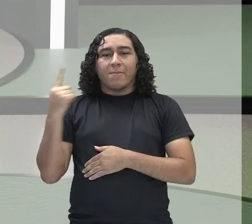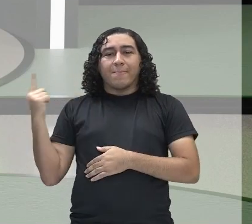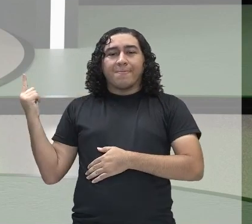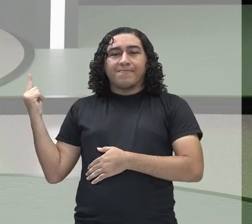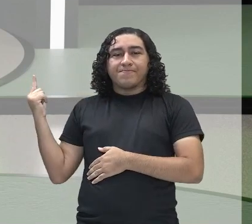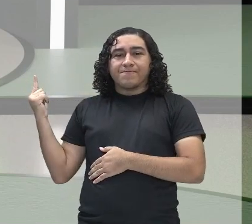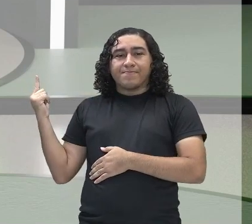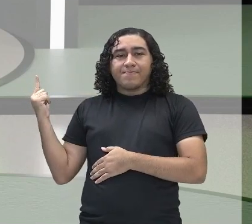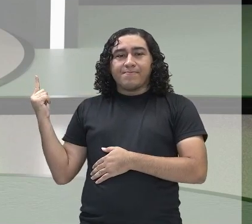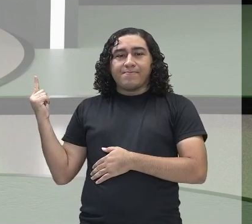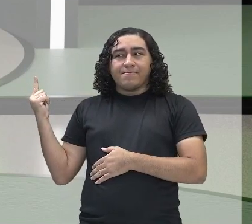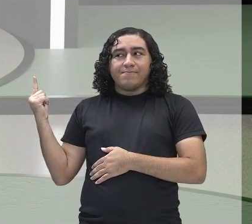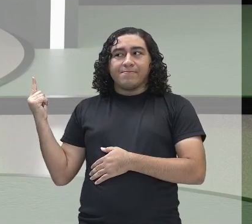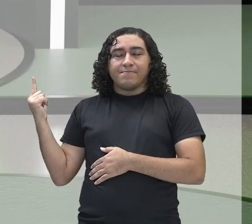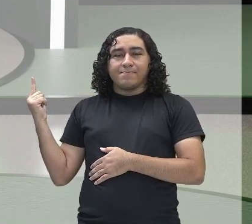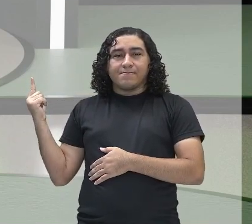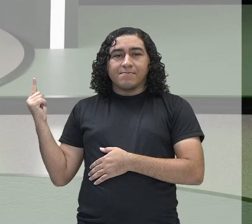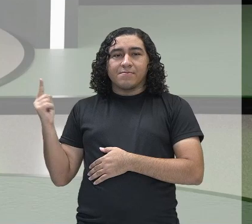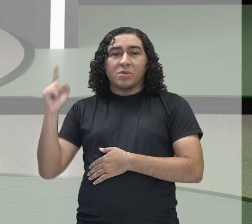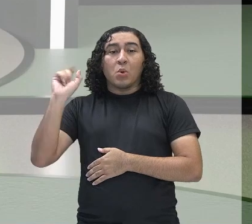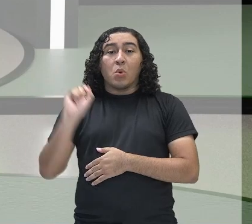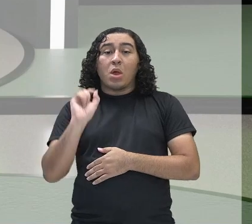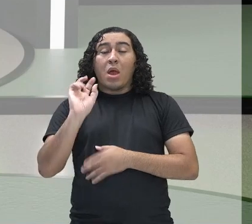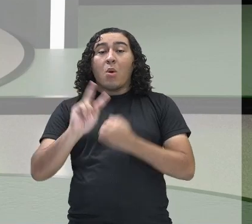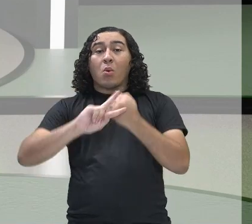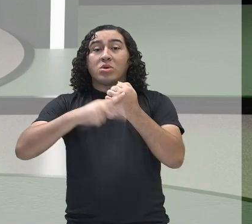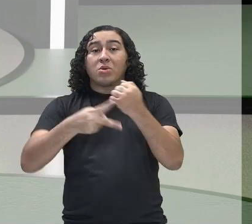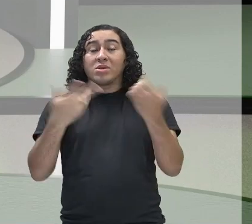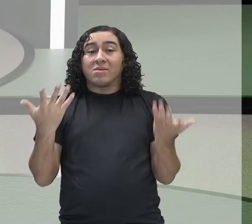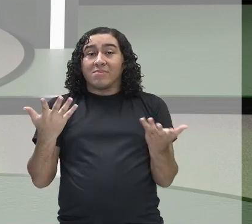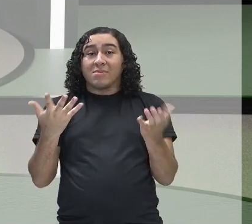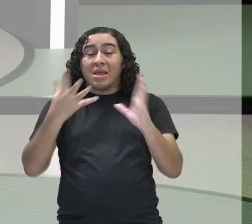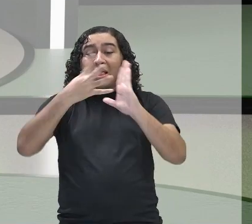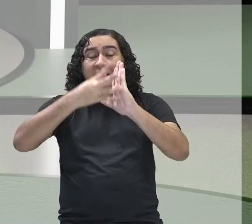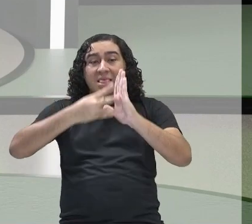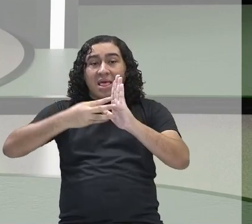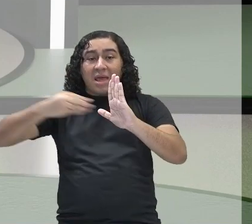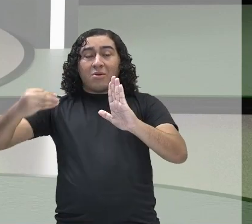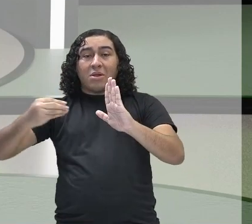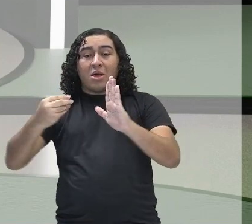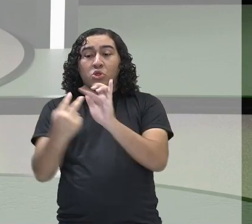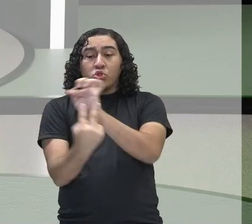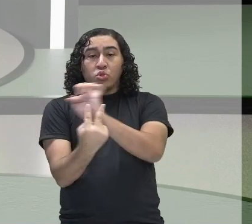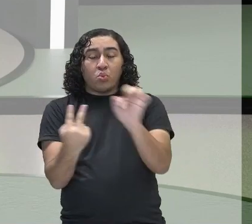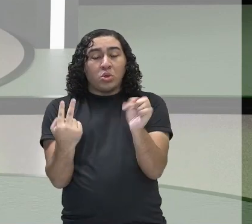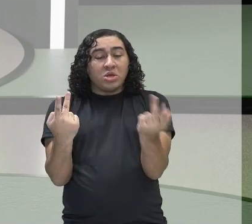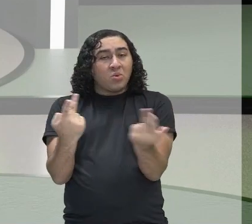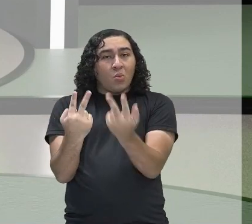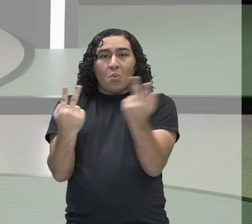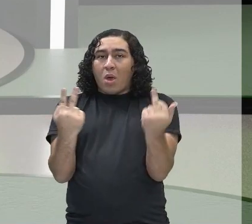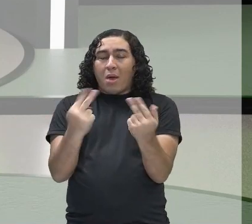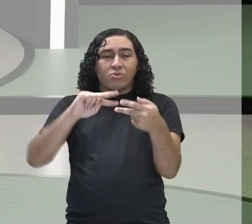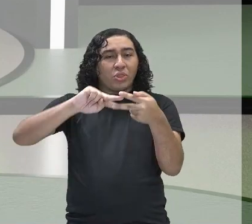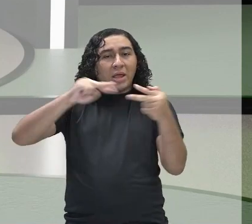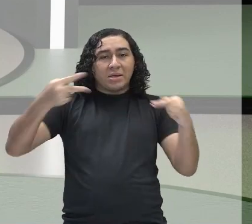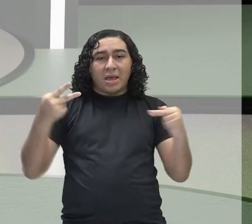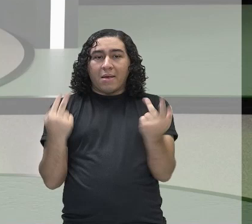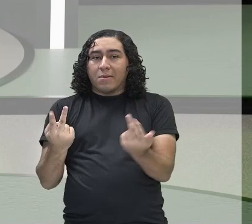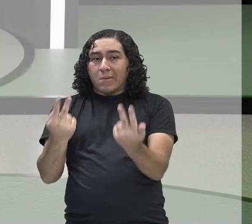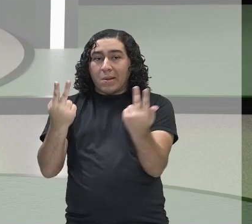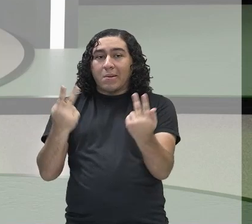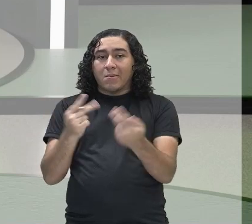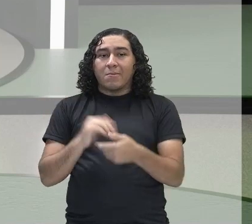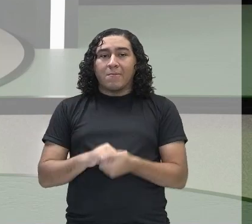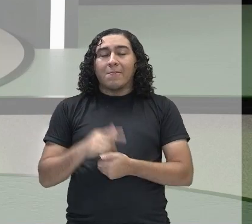ao meio e nesse processo o que que vai resultar duas células filhas mesmo material genético né então o